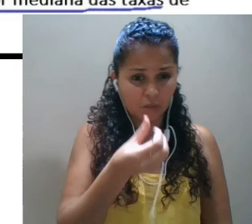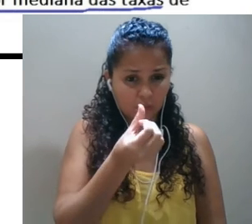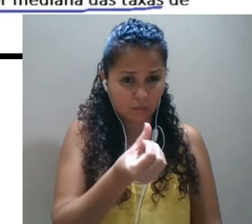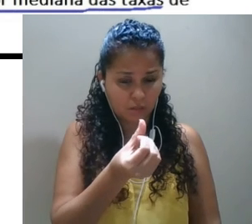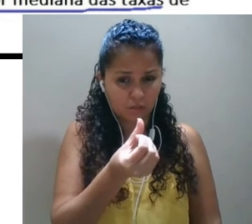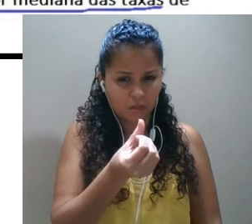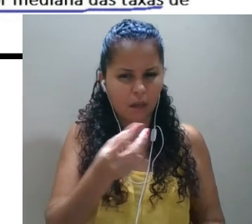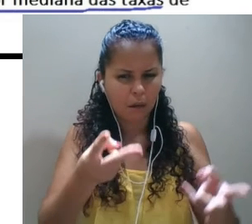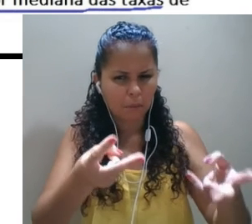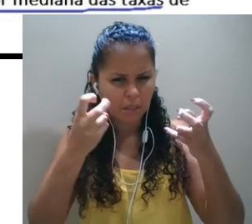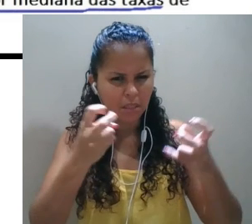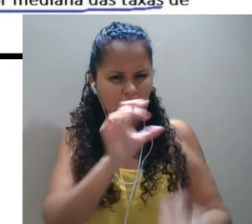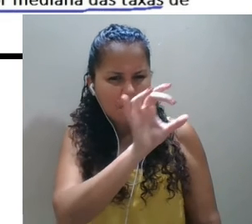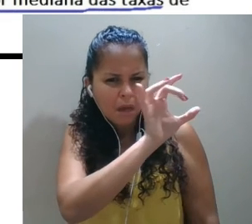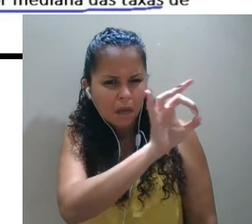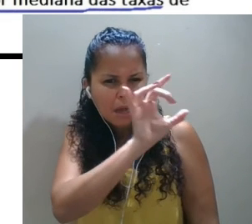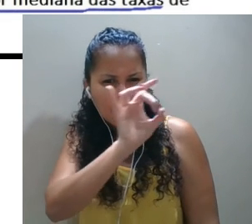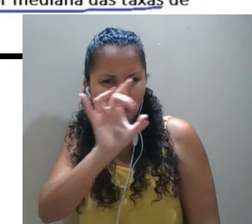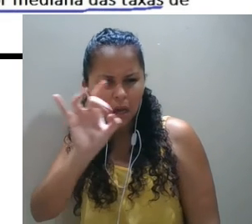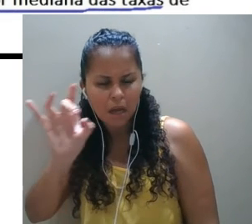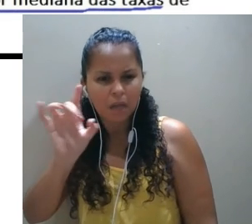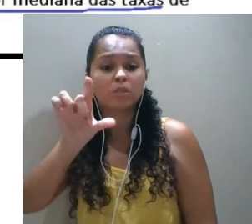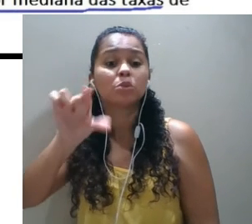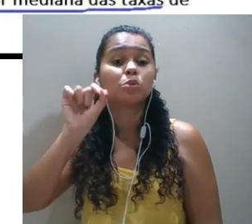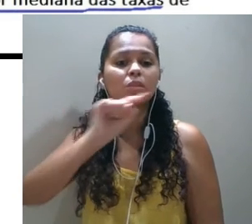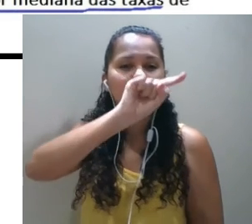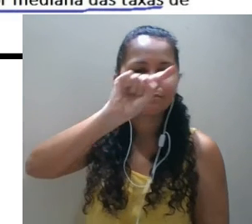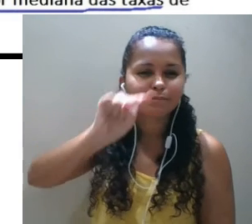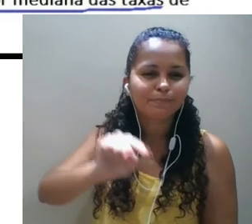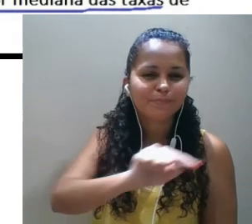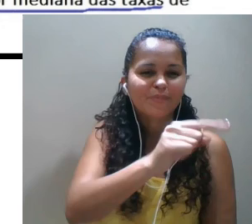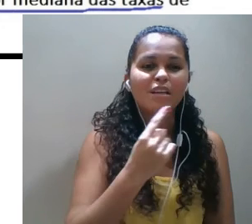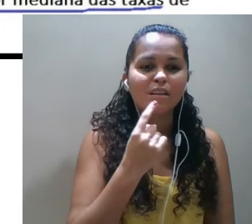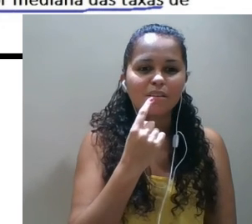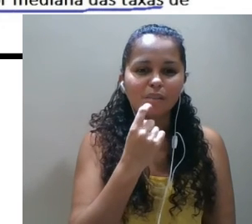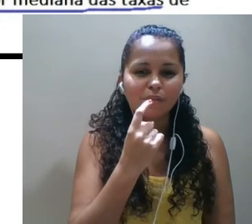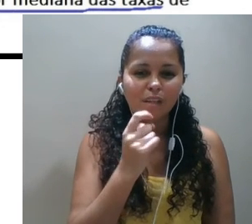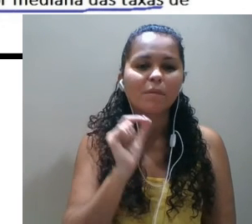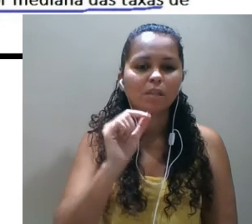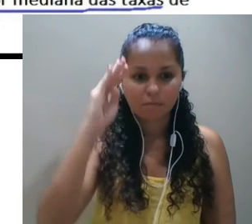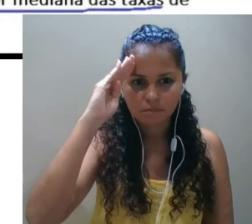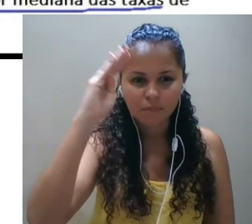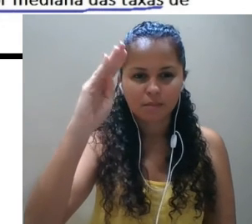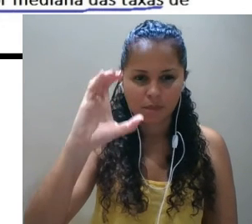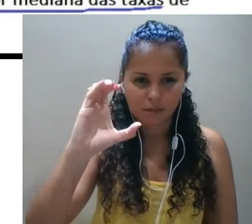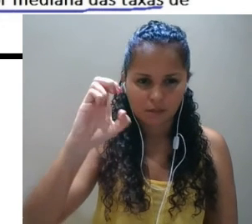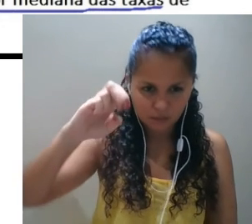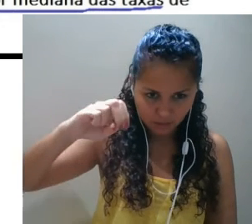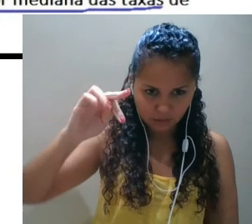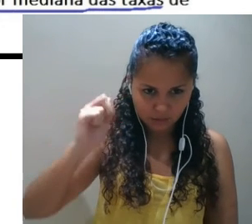12,6. Repare, então, que em cada uma dessas regiões eu circulei, em cada uma das suas regiões, o termo central, que é a